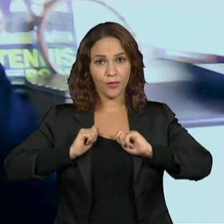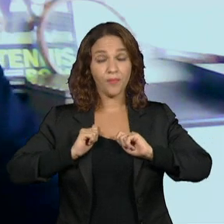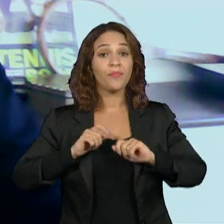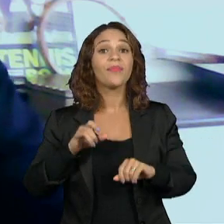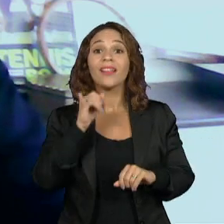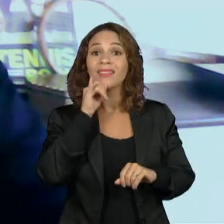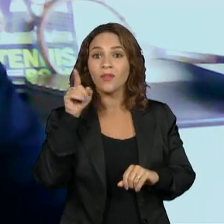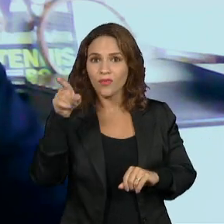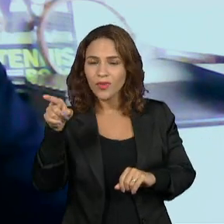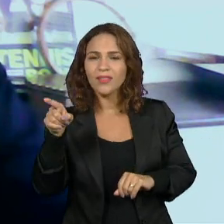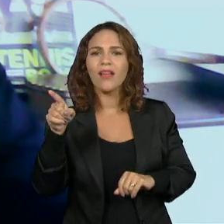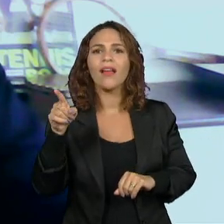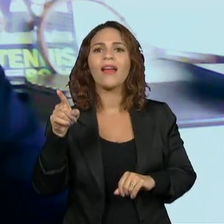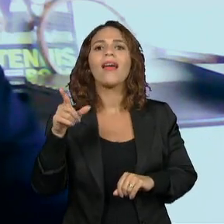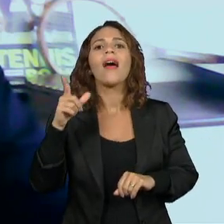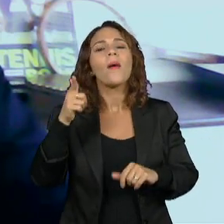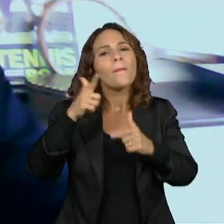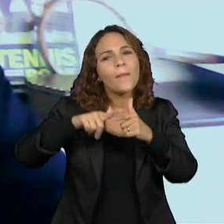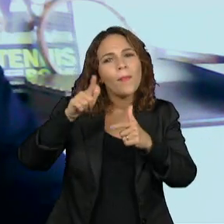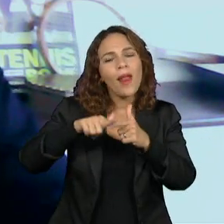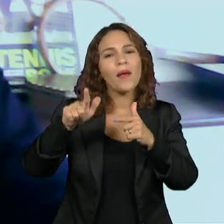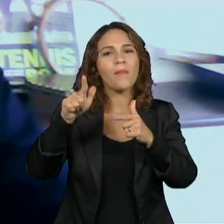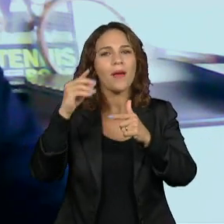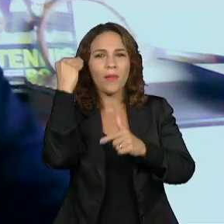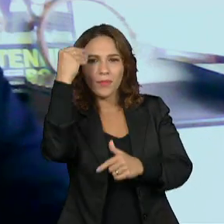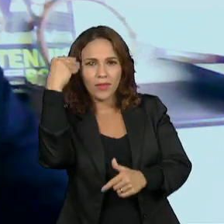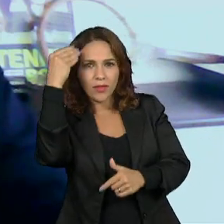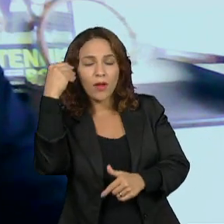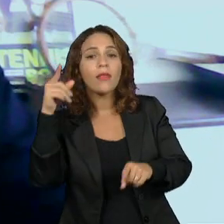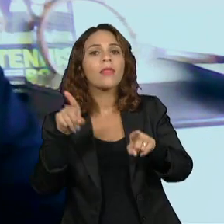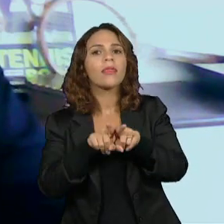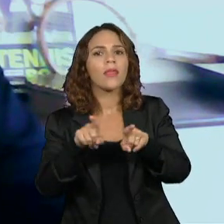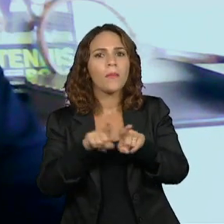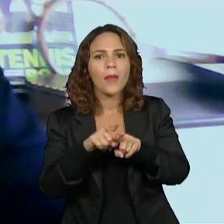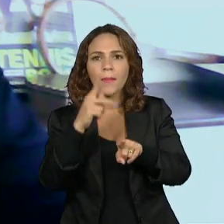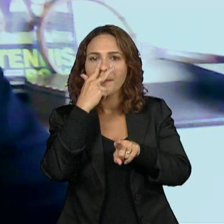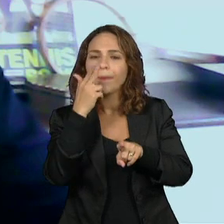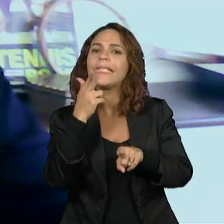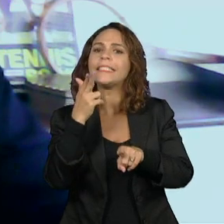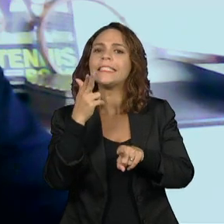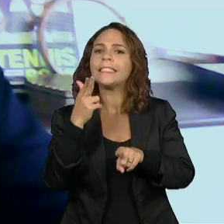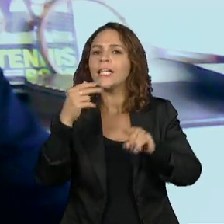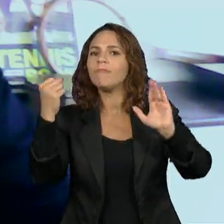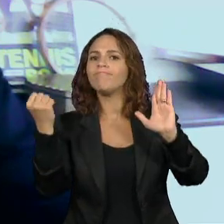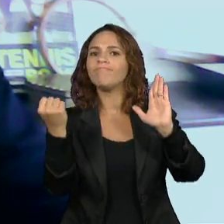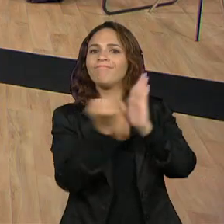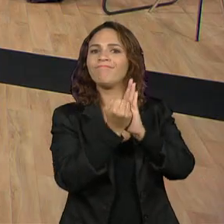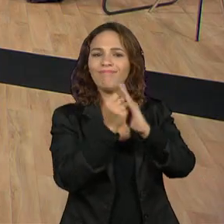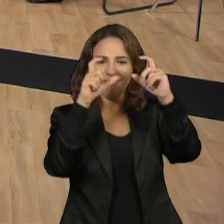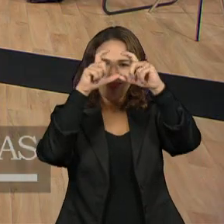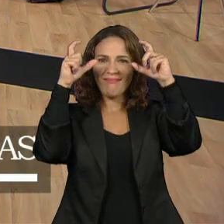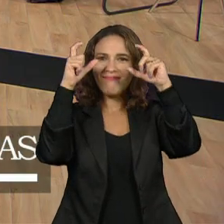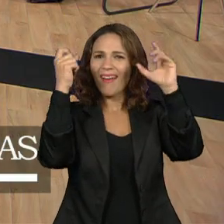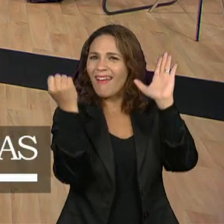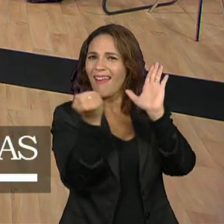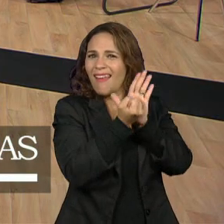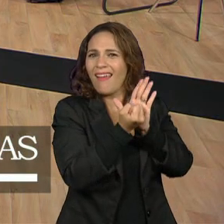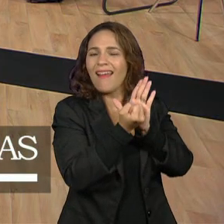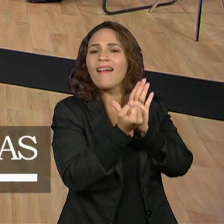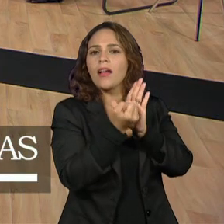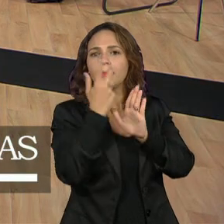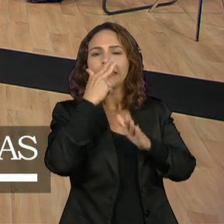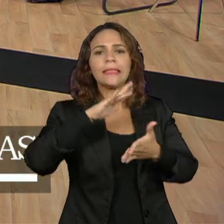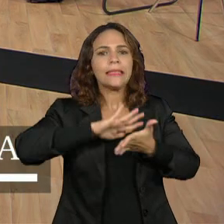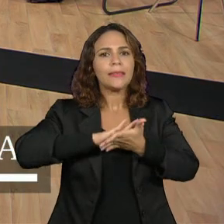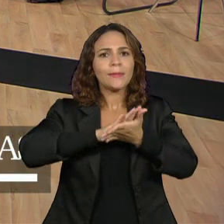ter um transtorno psiquiátrico te submete também a um forte estigma e um forte preconceito. E quando você tem as duas